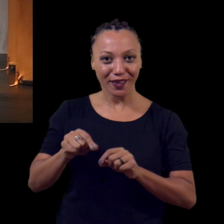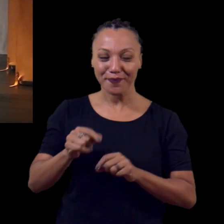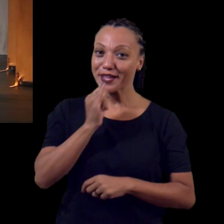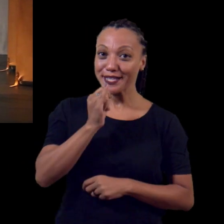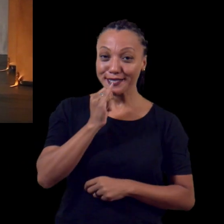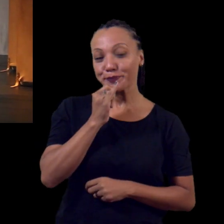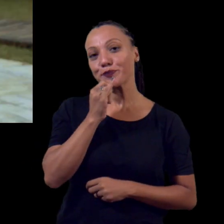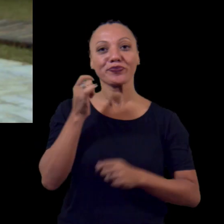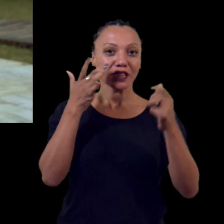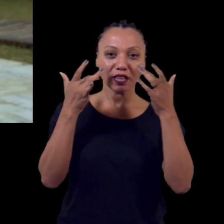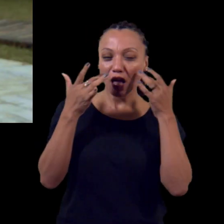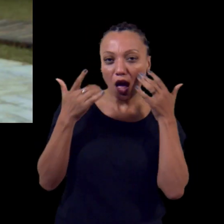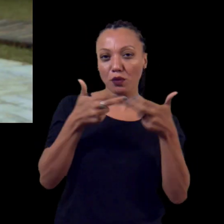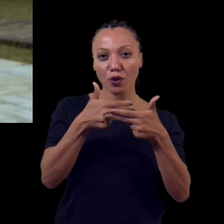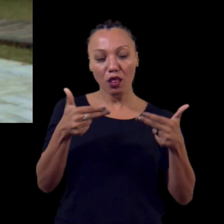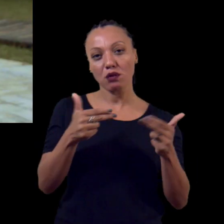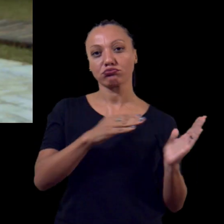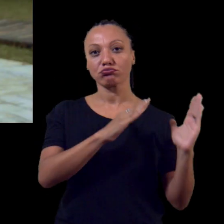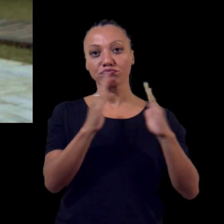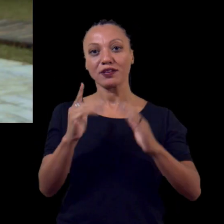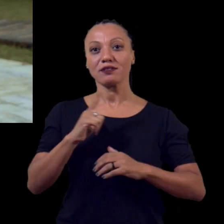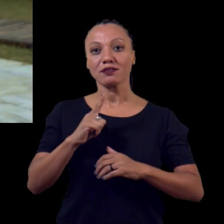esses mecanismos de mediação, assim,